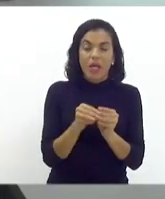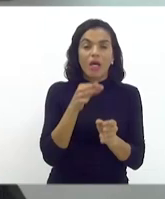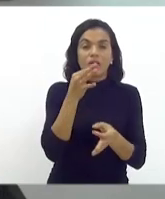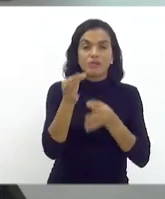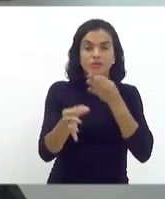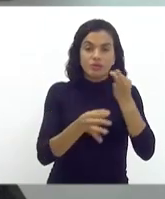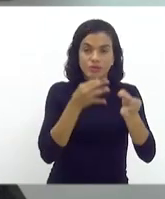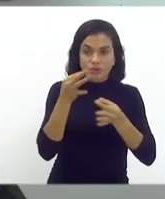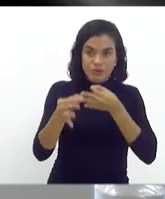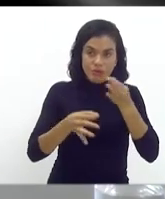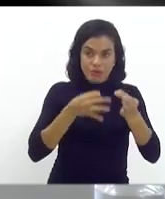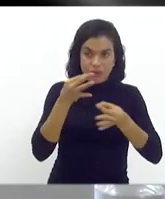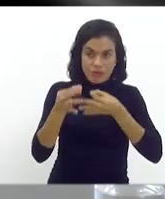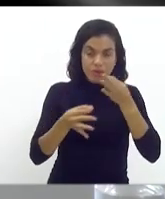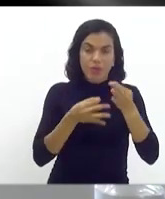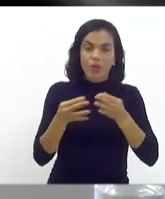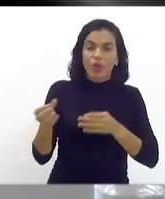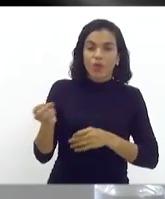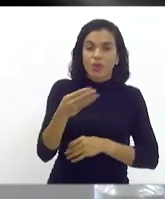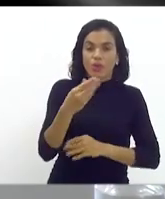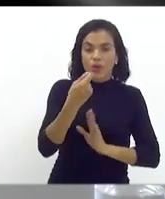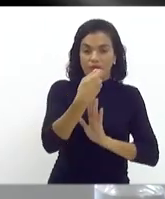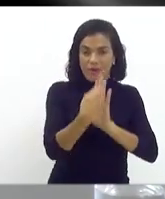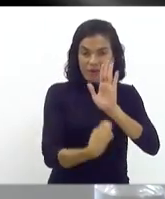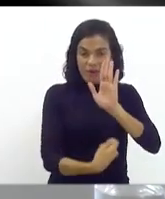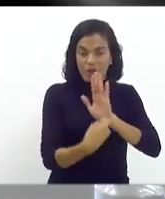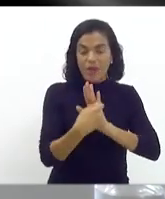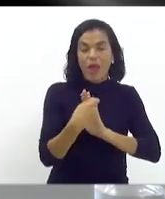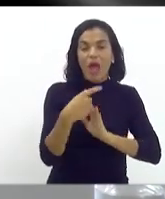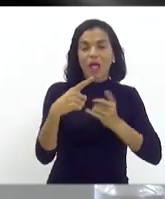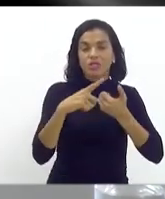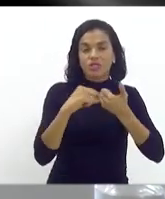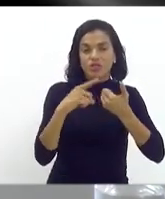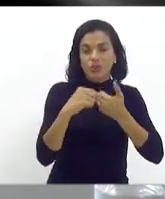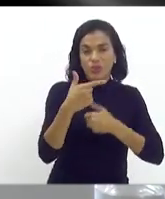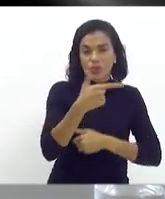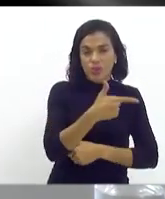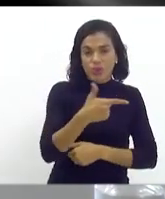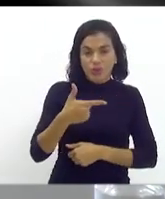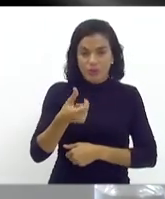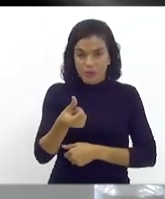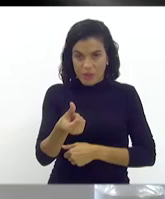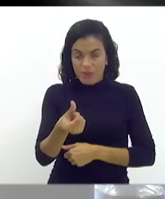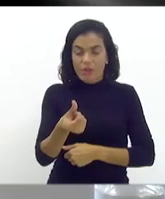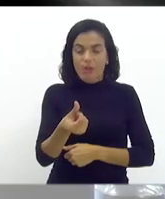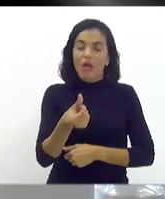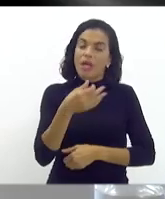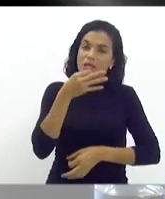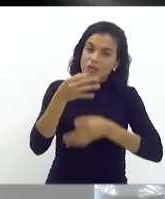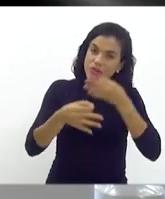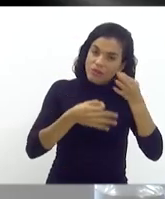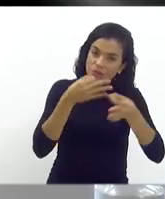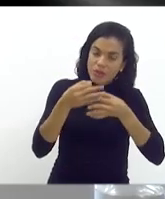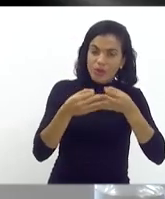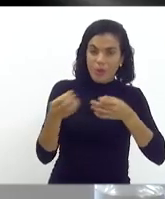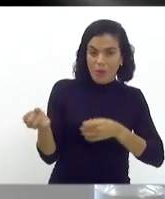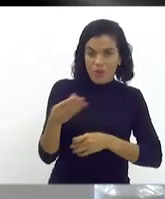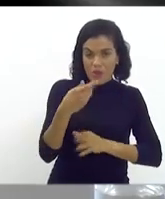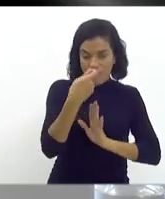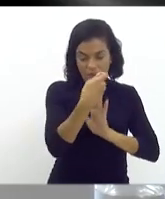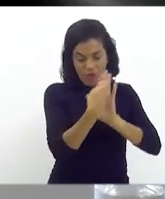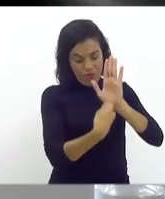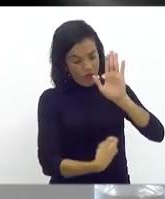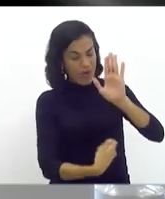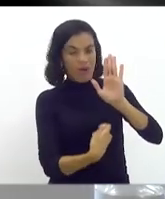sugestão para uma nova redação do artigo 226 e essa sugestão para Nova vedação